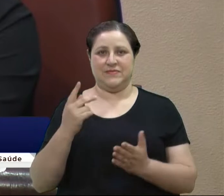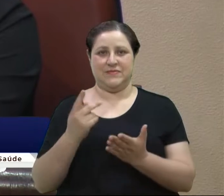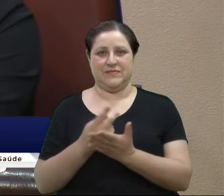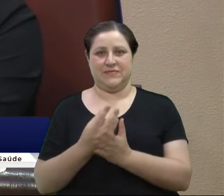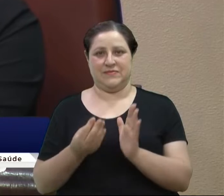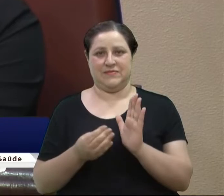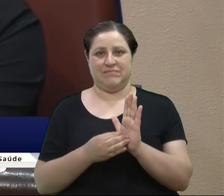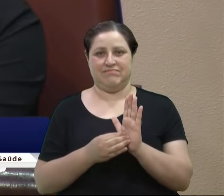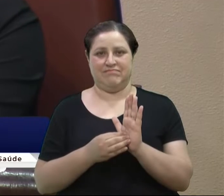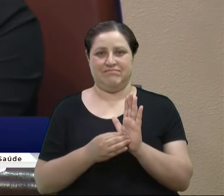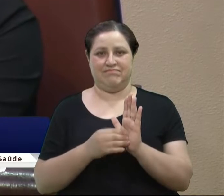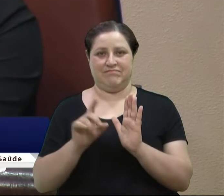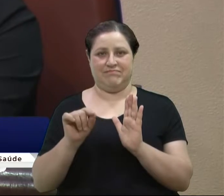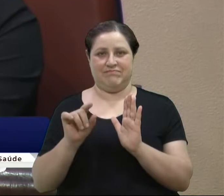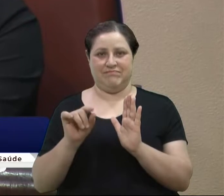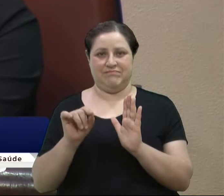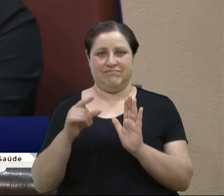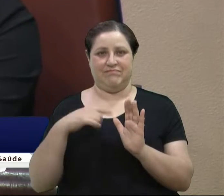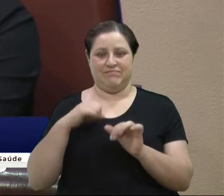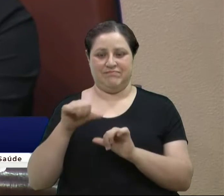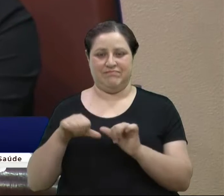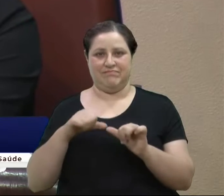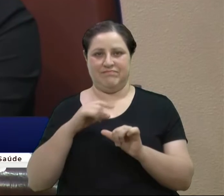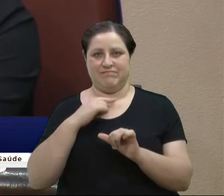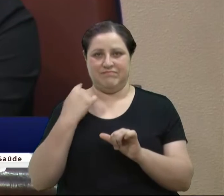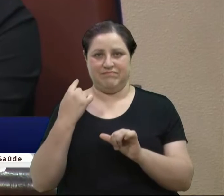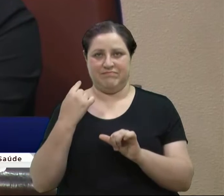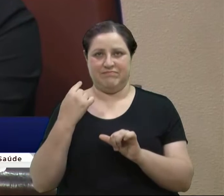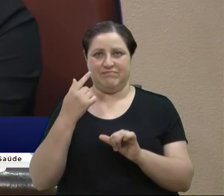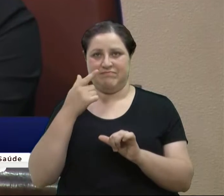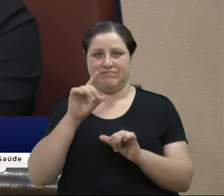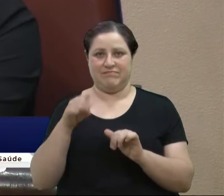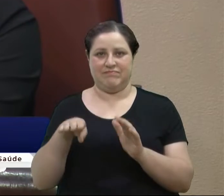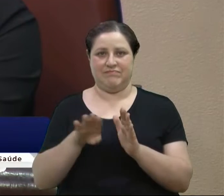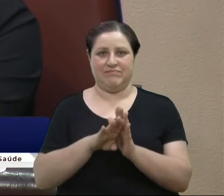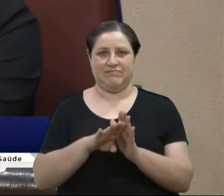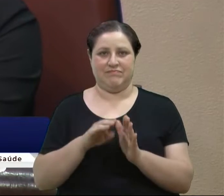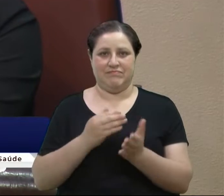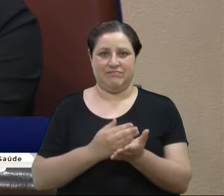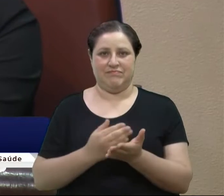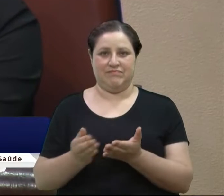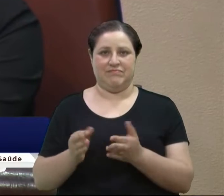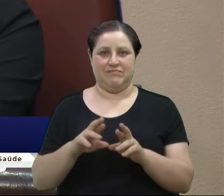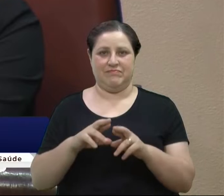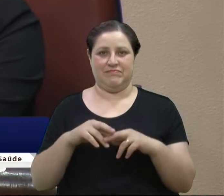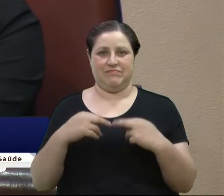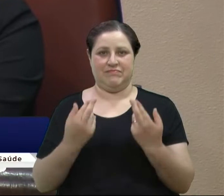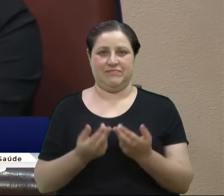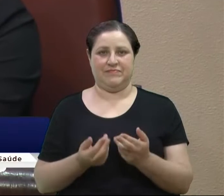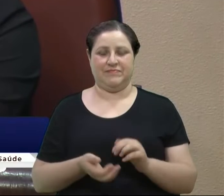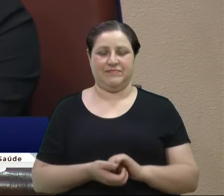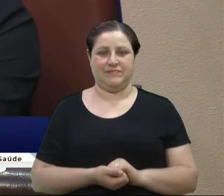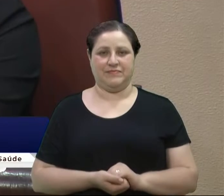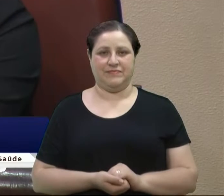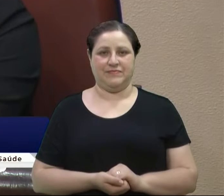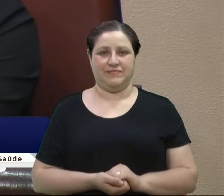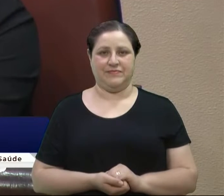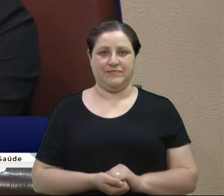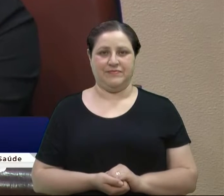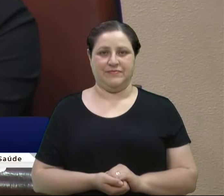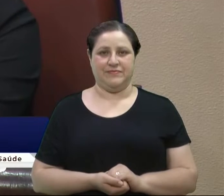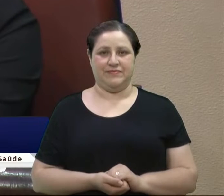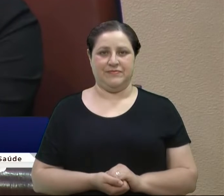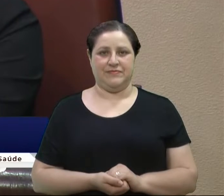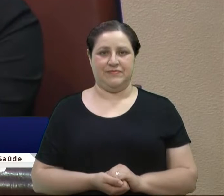10 horas, né? Com a alteração, acabei me atrasando e não consegui comparecer ao início da reunião.